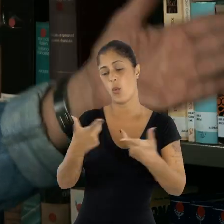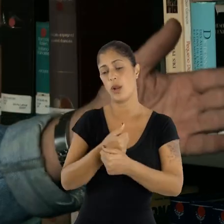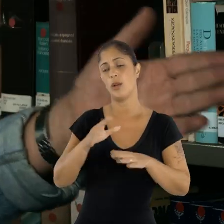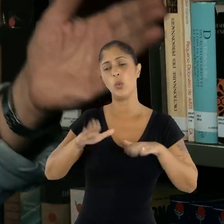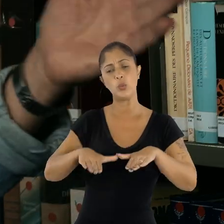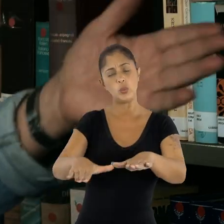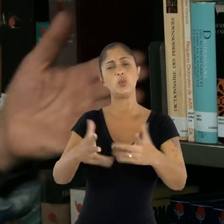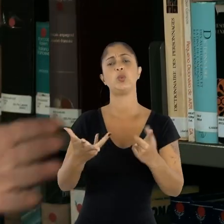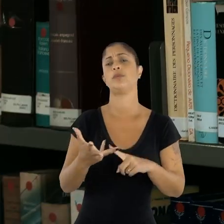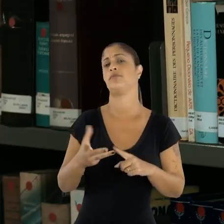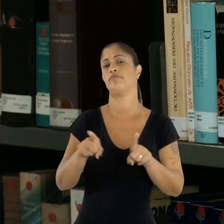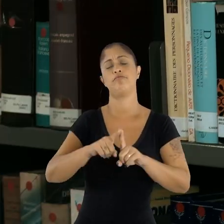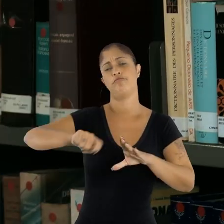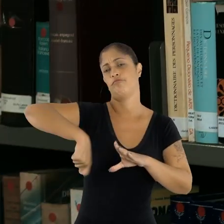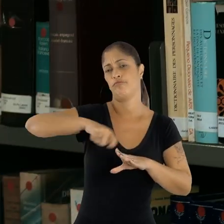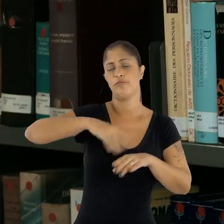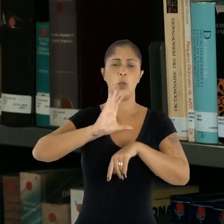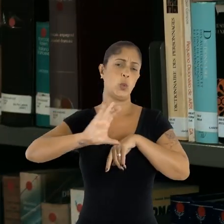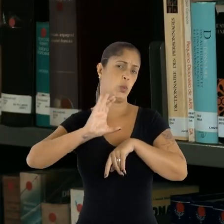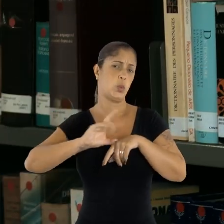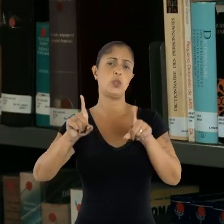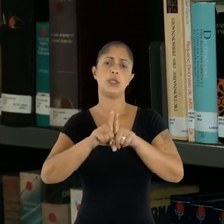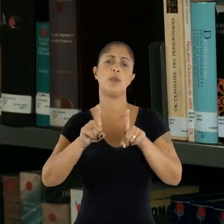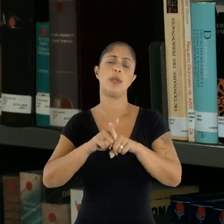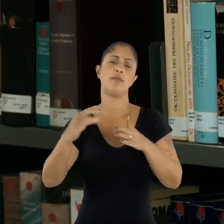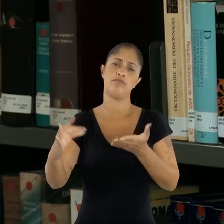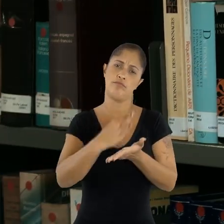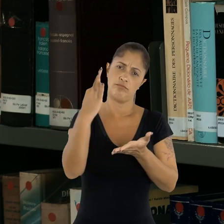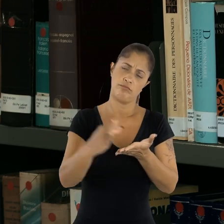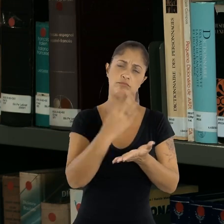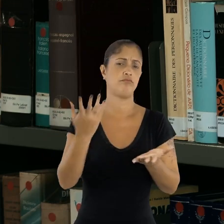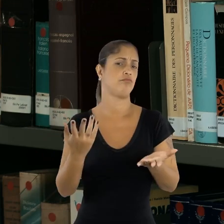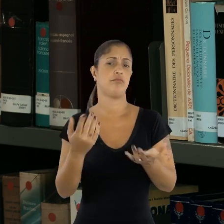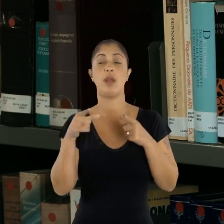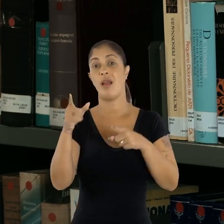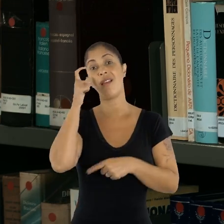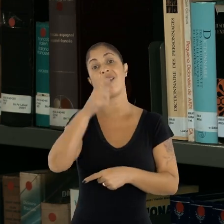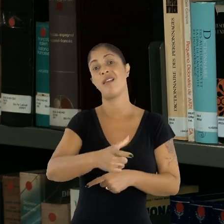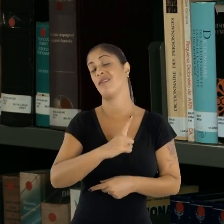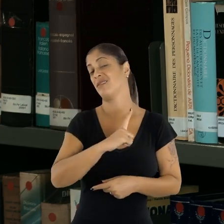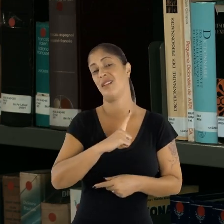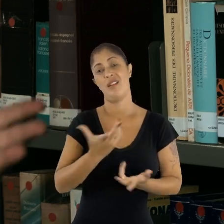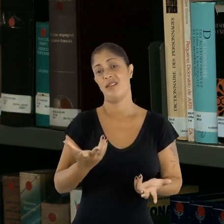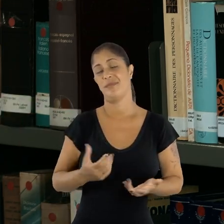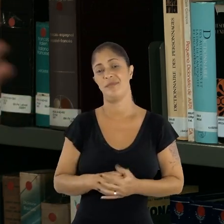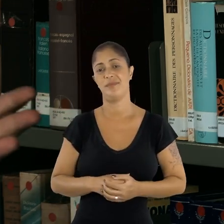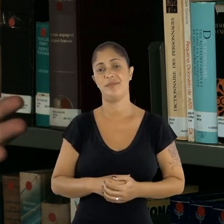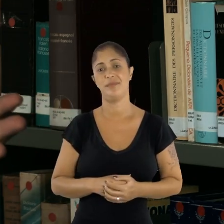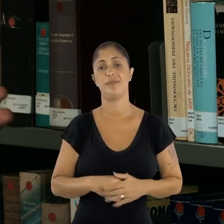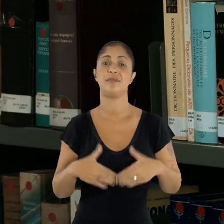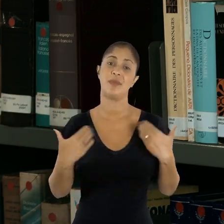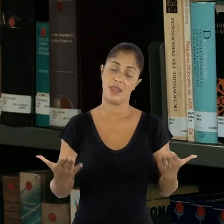dar qualificação em costura, vamos dar qualificação em culinária, vamos dar qualificação em artesanato. E elas se interessam por uma